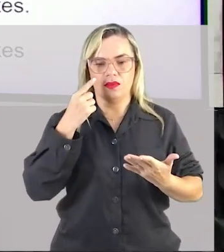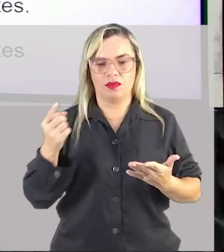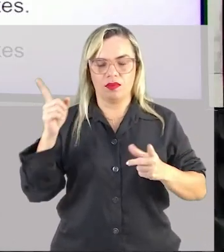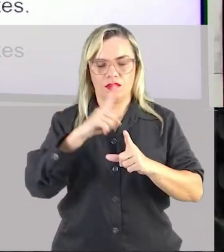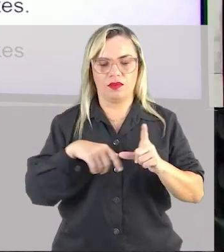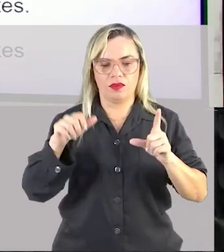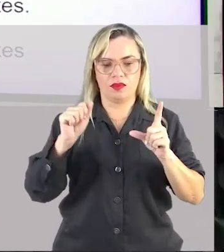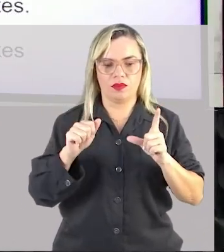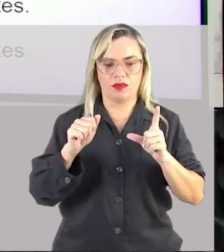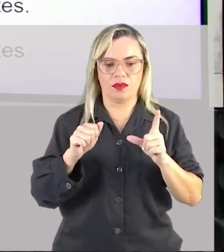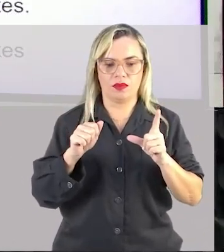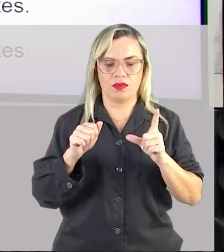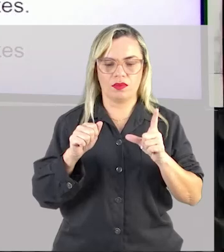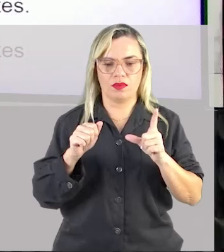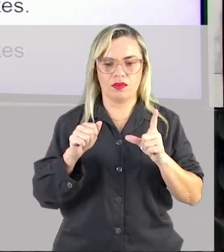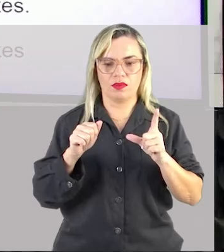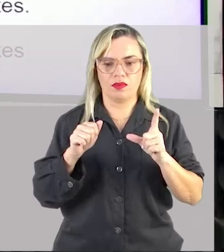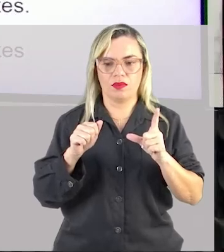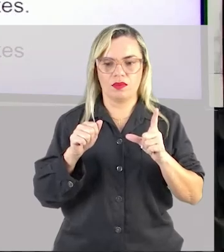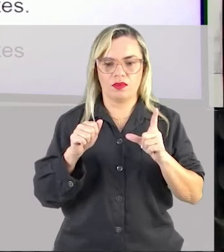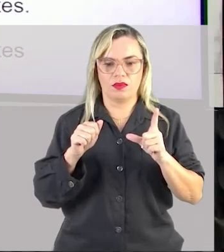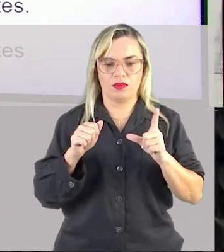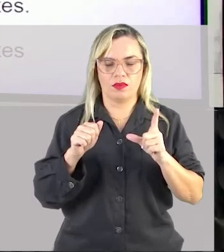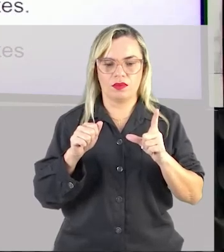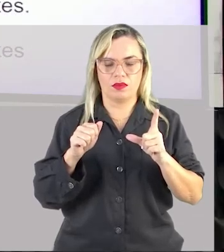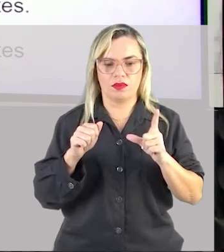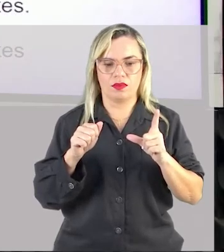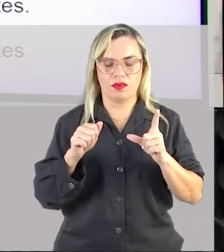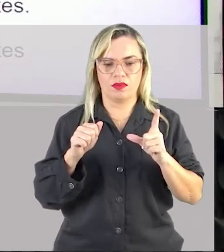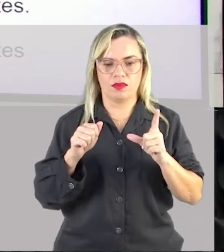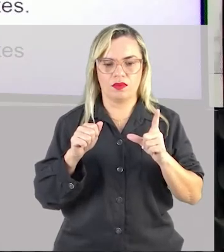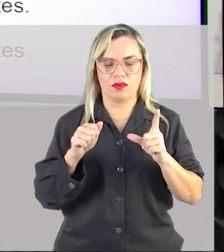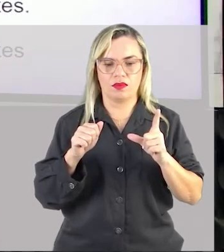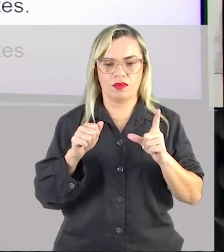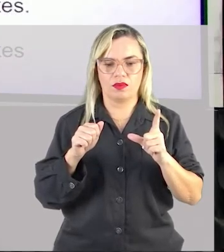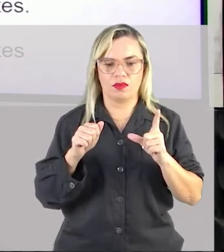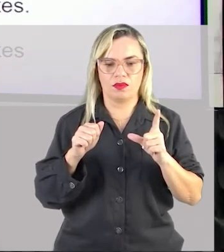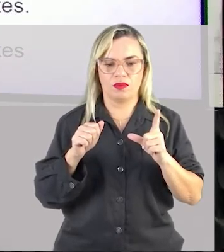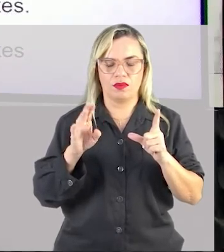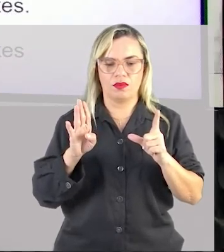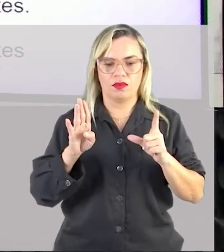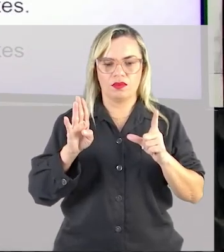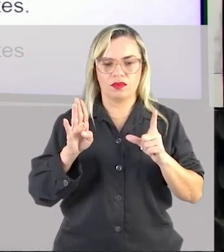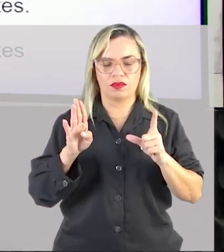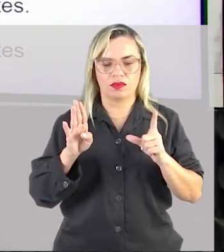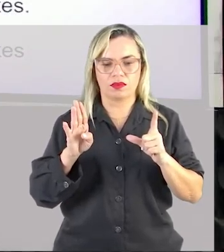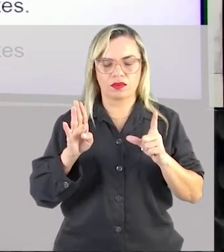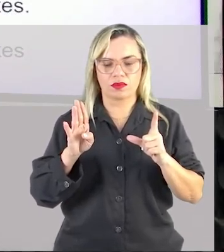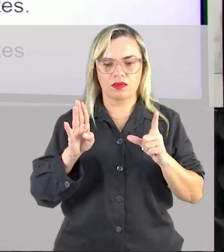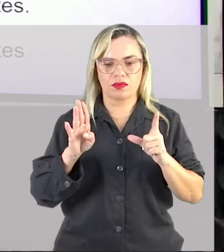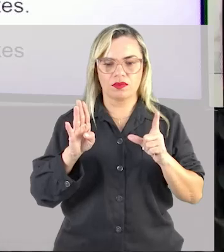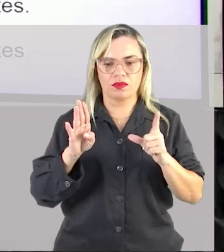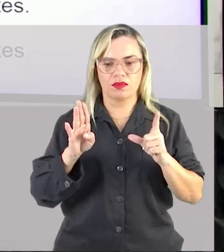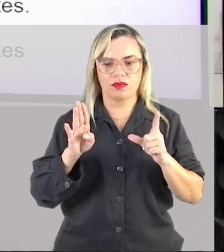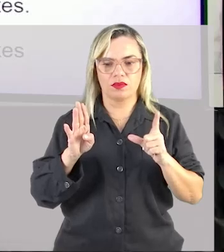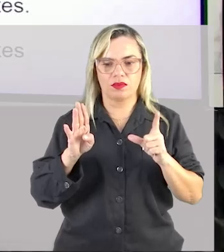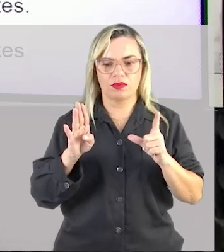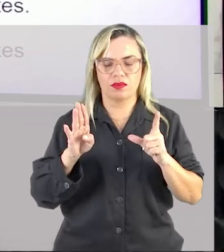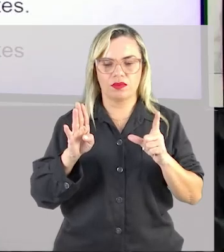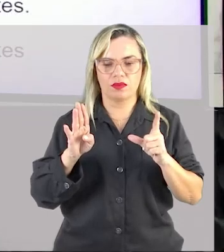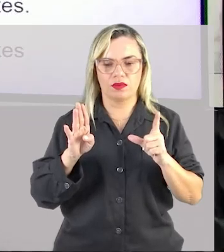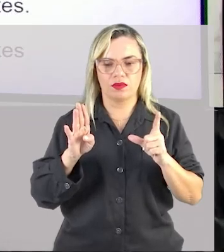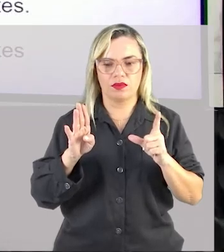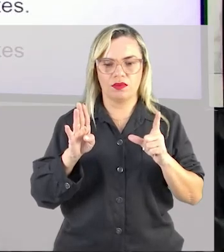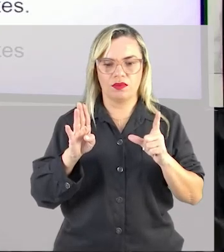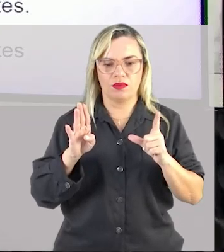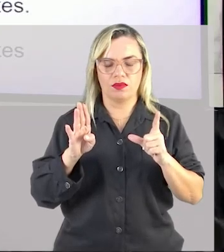as causas da exploração sexual de crianças e adolescentes. Letra B. Notificar o crescimento da exploração